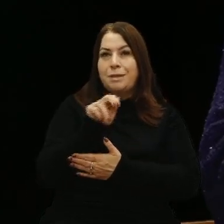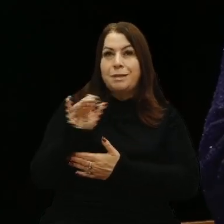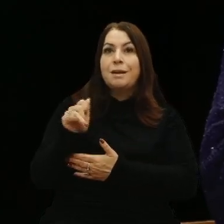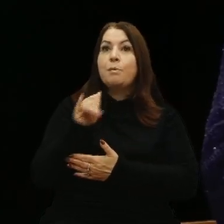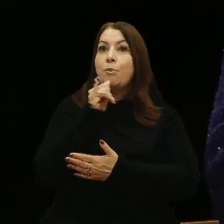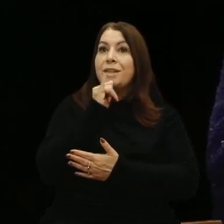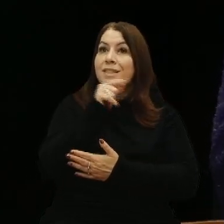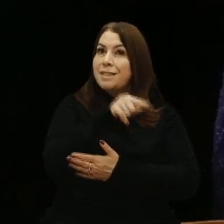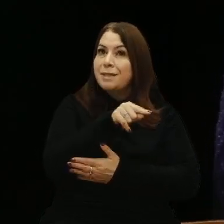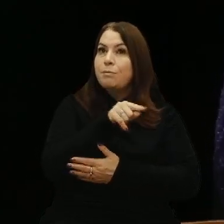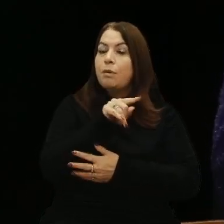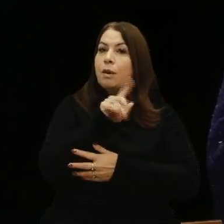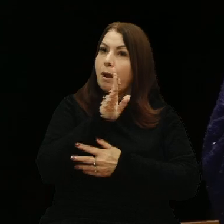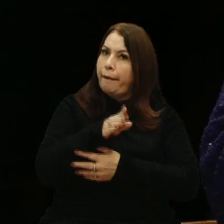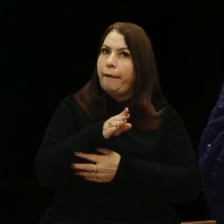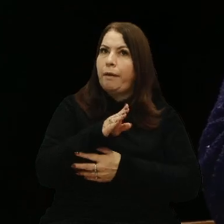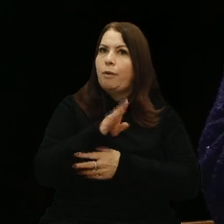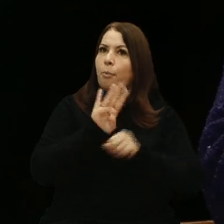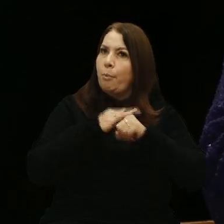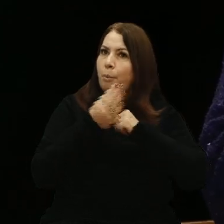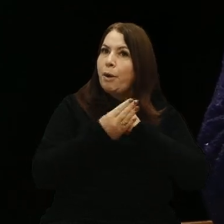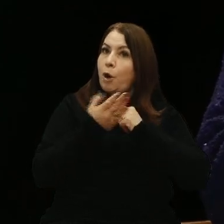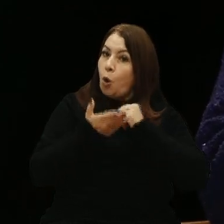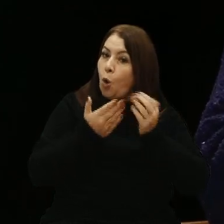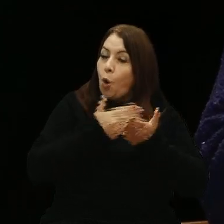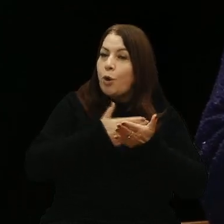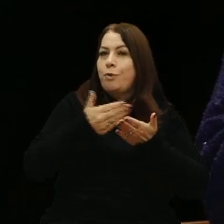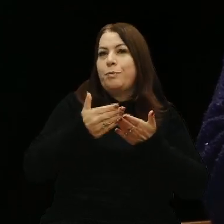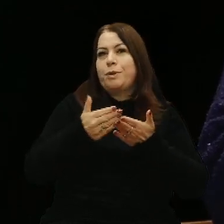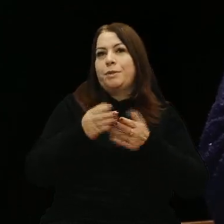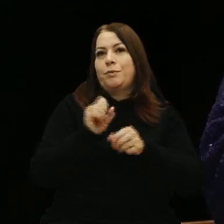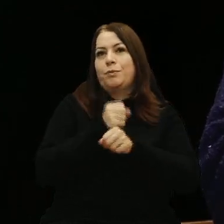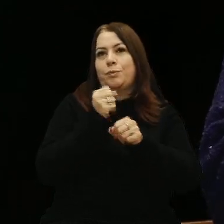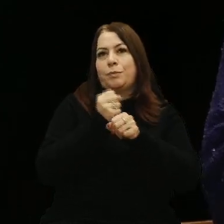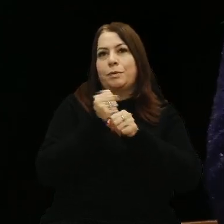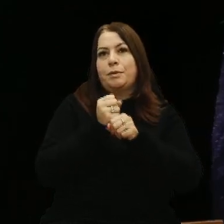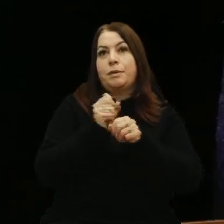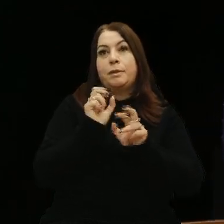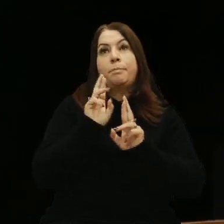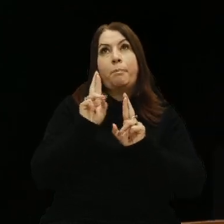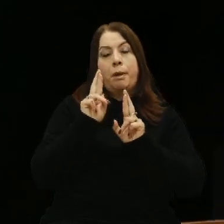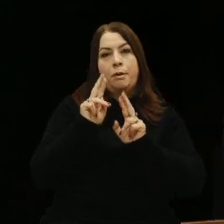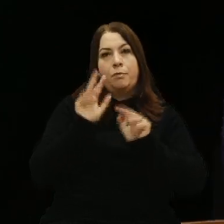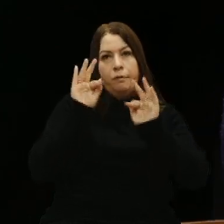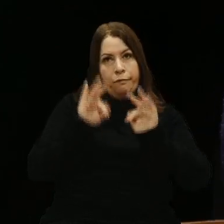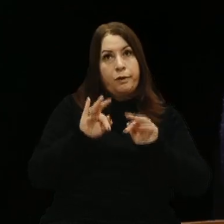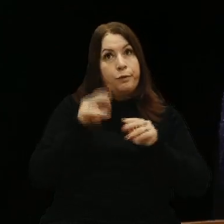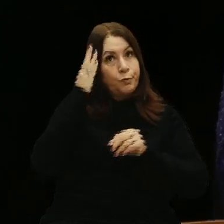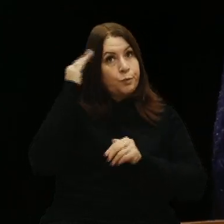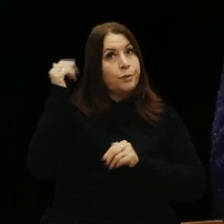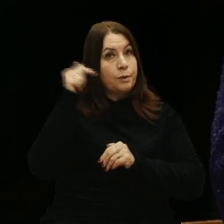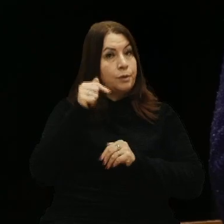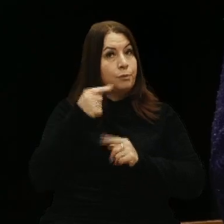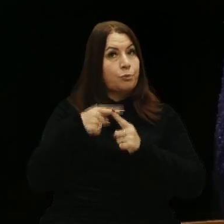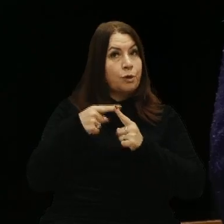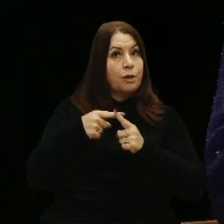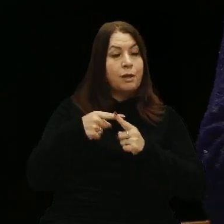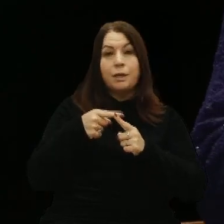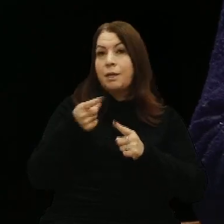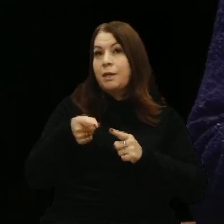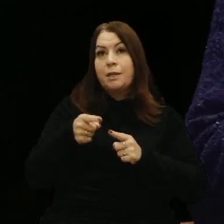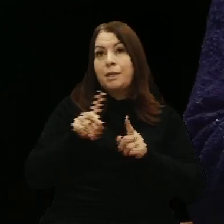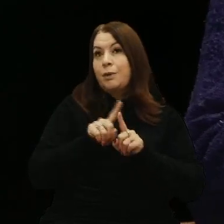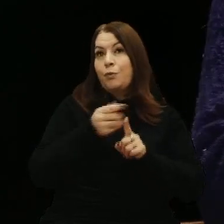um território que agora está sendo construída a escola, espero que finalize com sucesso, porque, infelizmente, o nosso governo municipal não